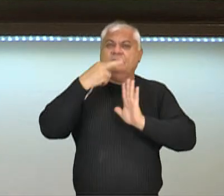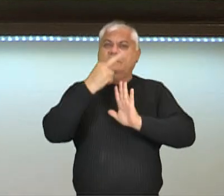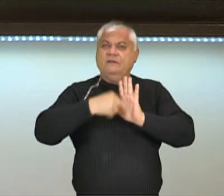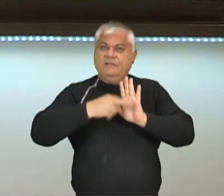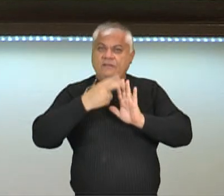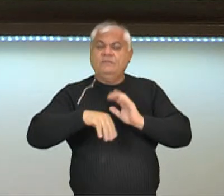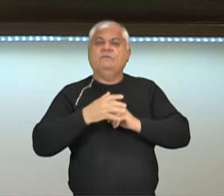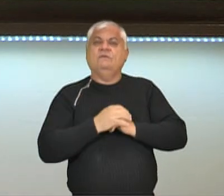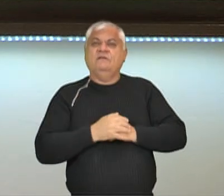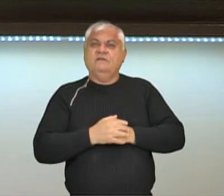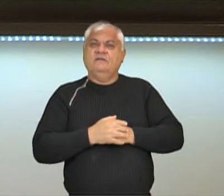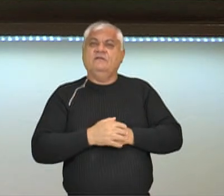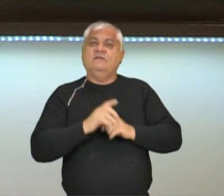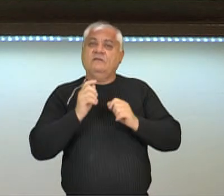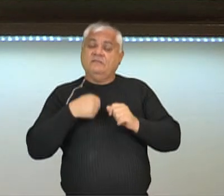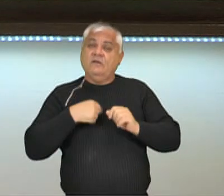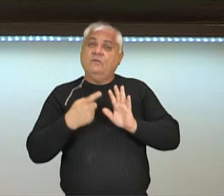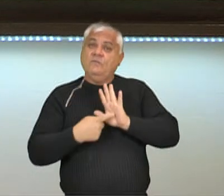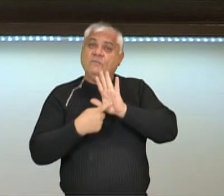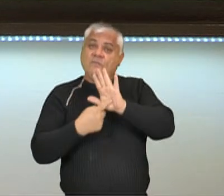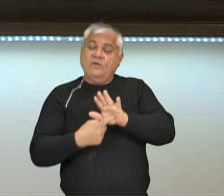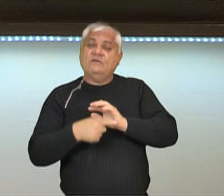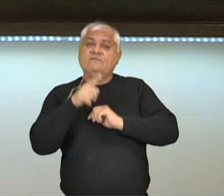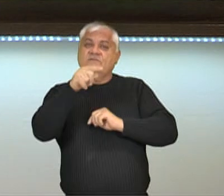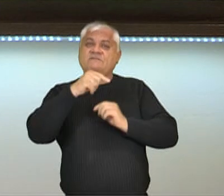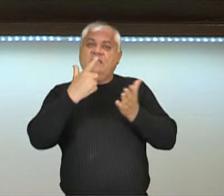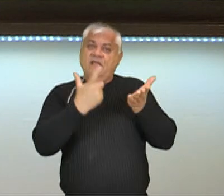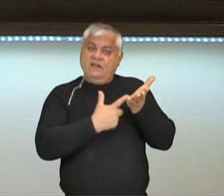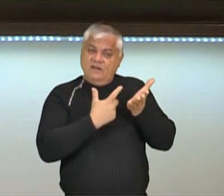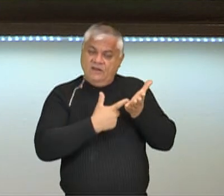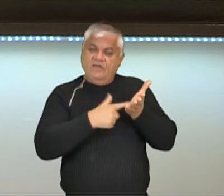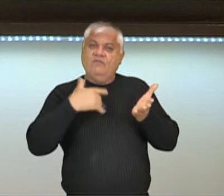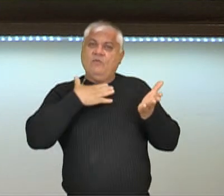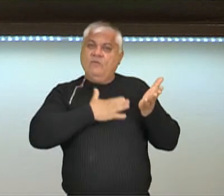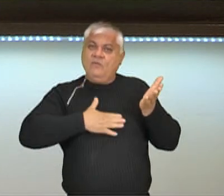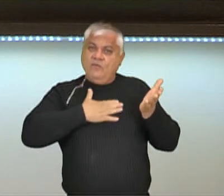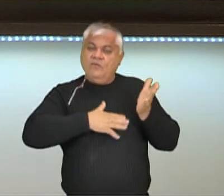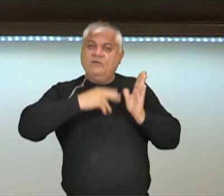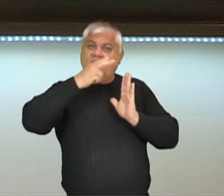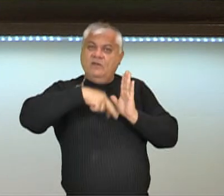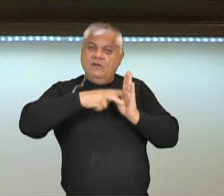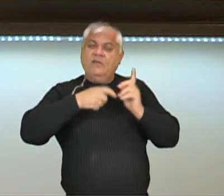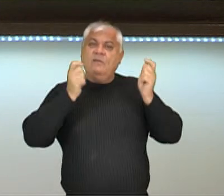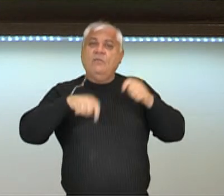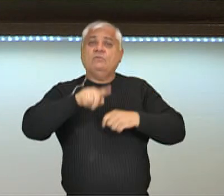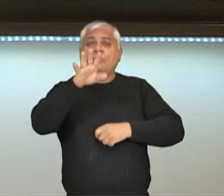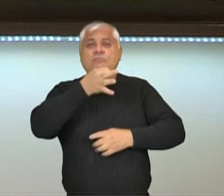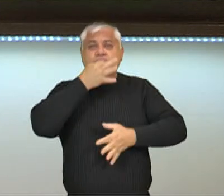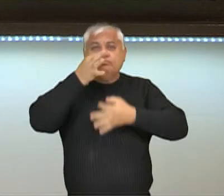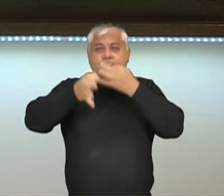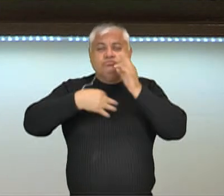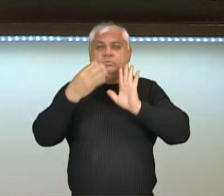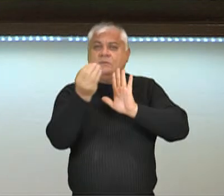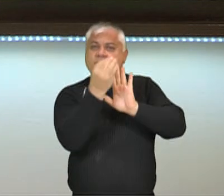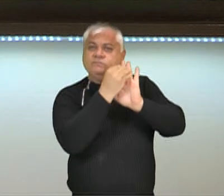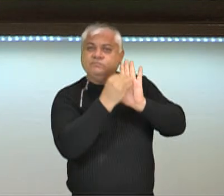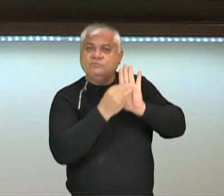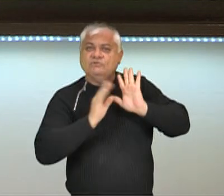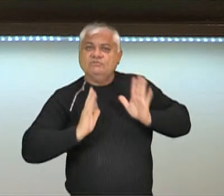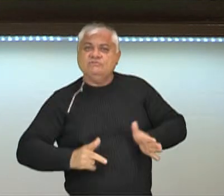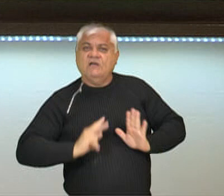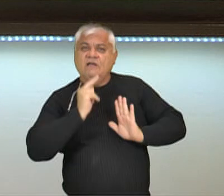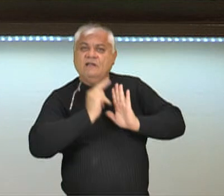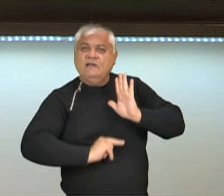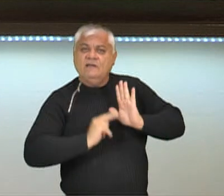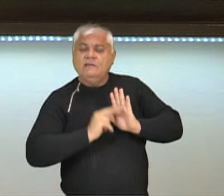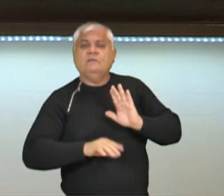né? Então, eles indicam alguns livros para que você possa ler, você pode colocar ali a sua opinião sobre os livros que você já leu,